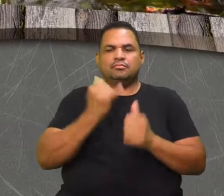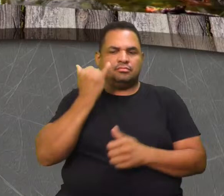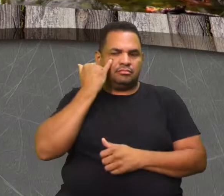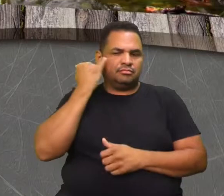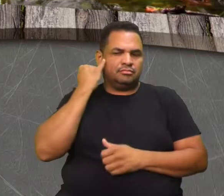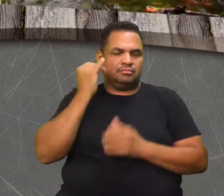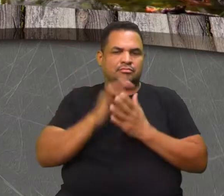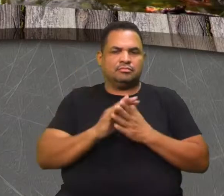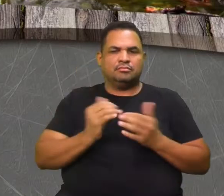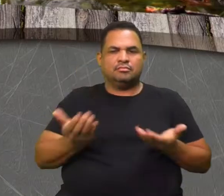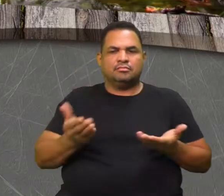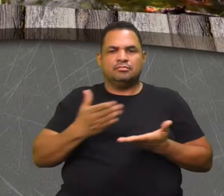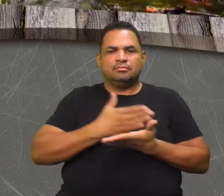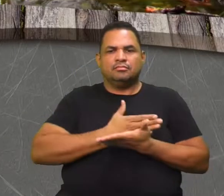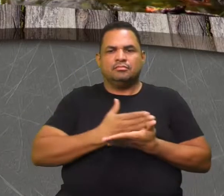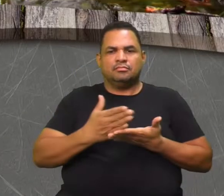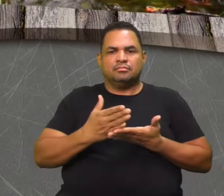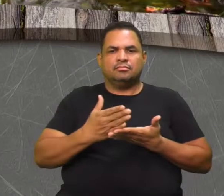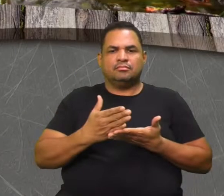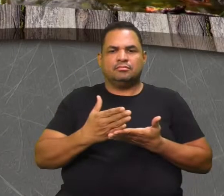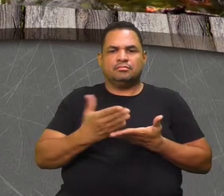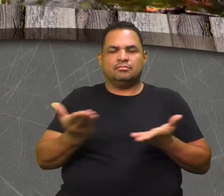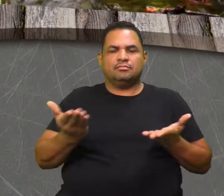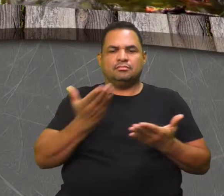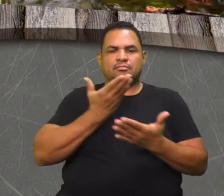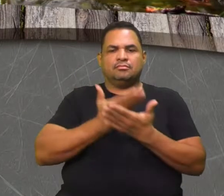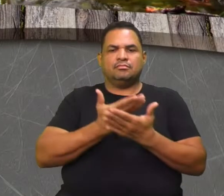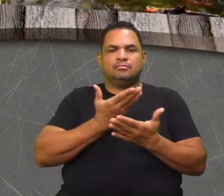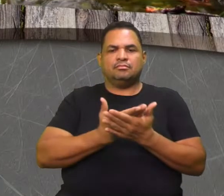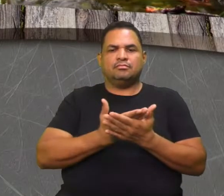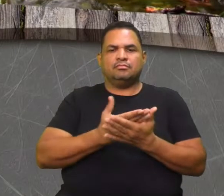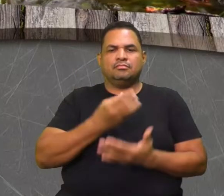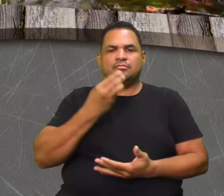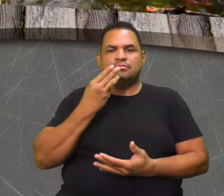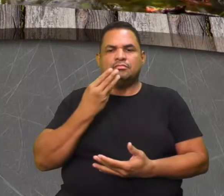nós vamos começar a aula